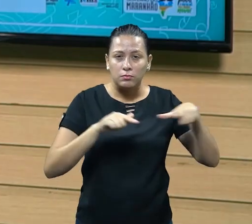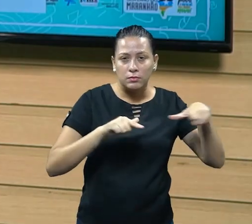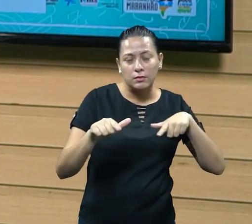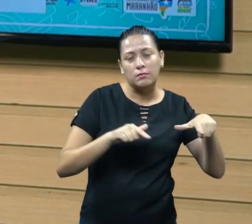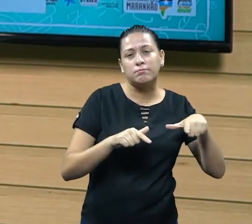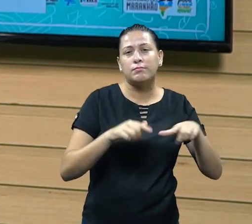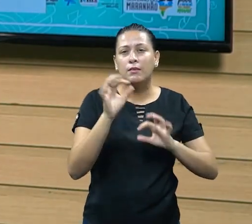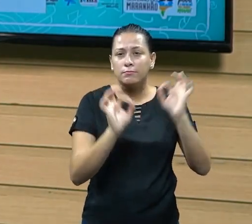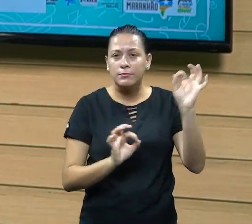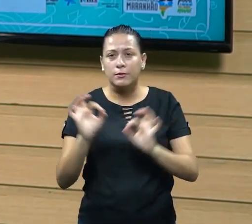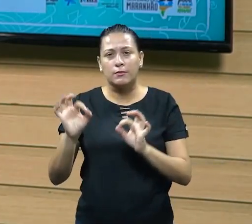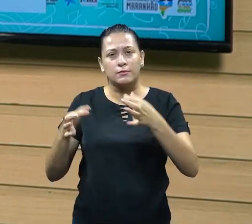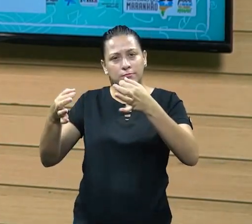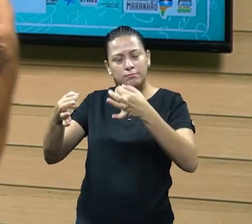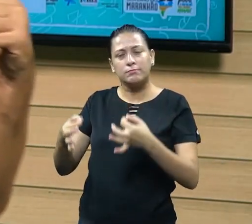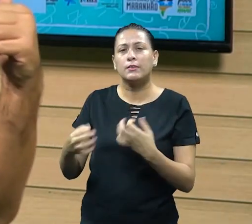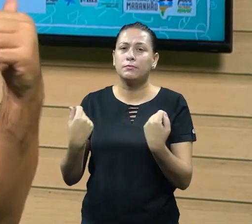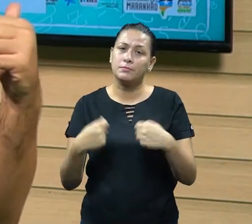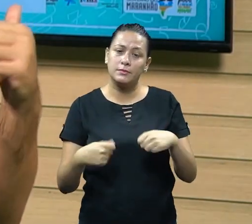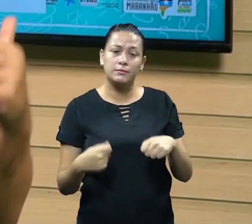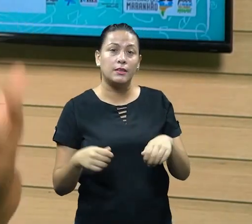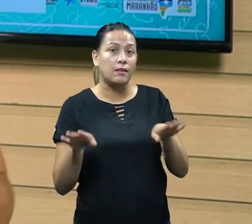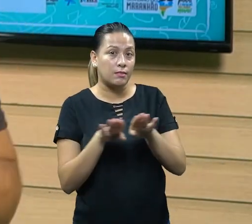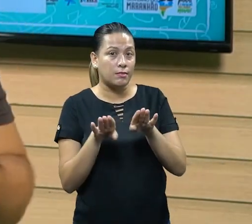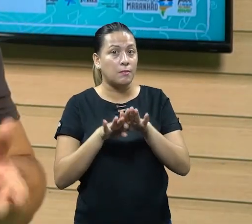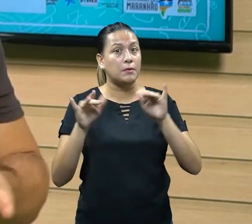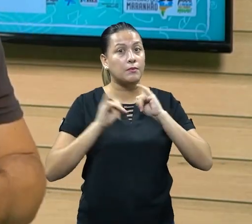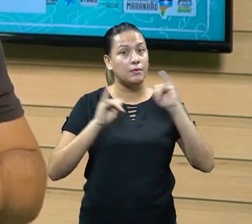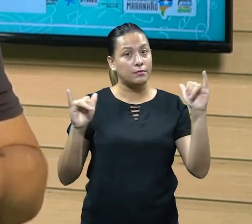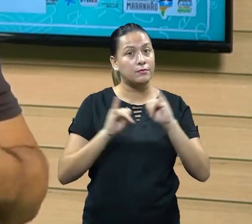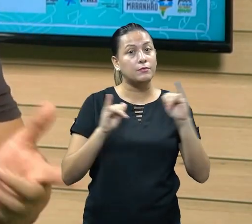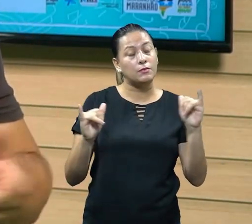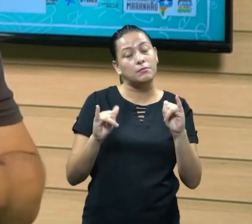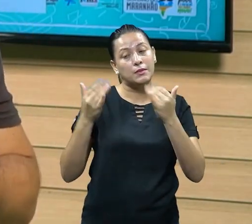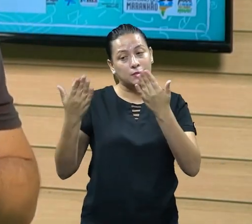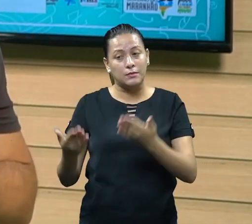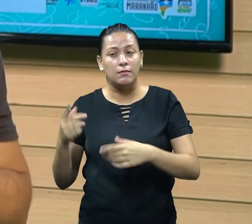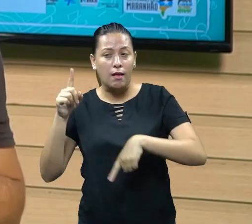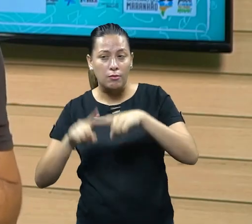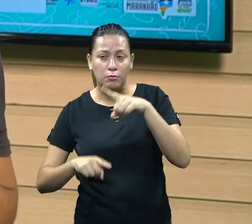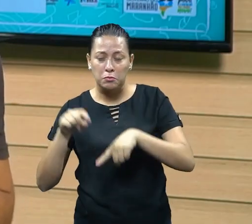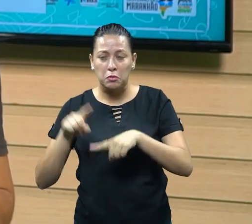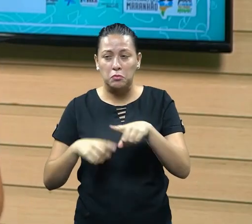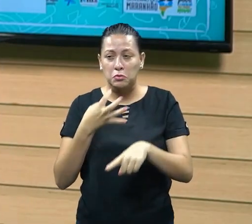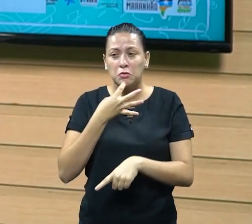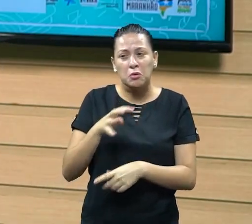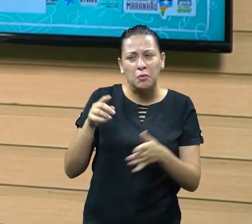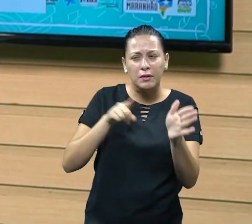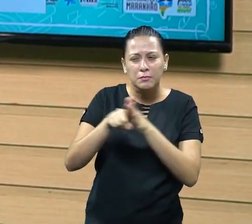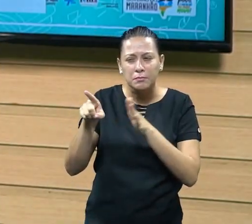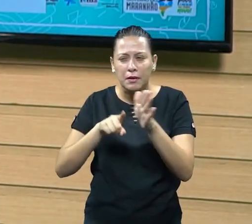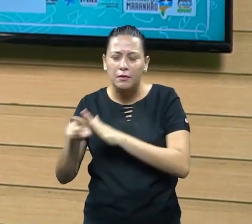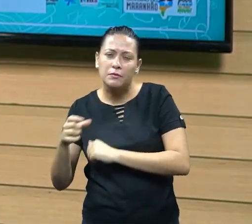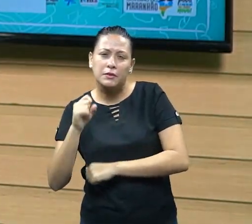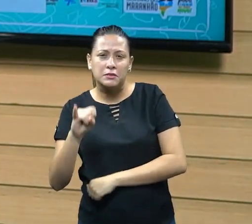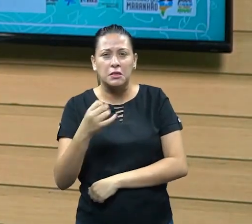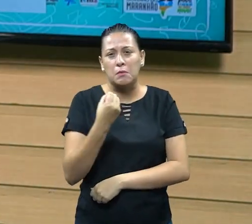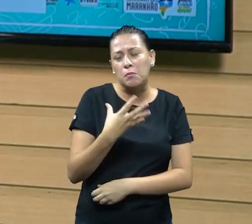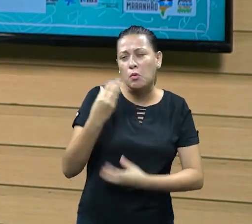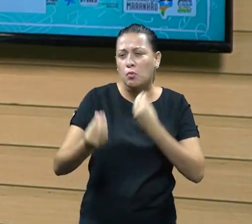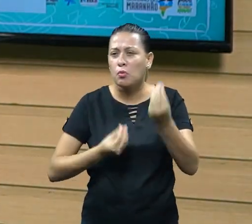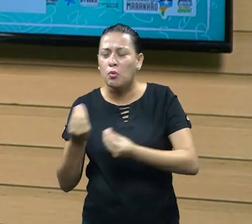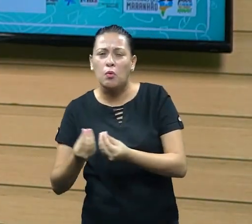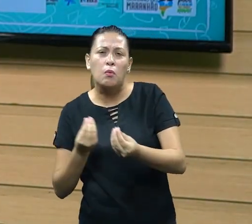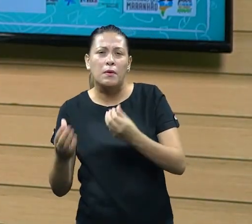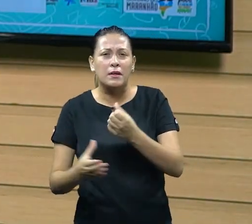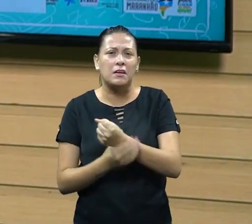preparado, e até porque o cliente, cada dia que passa, por causa da informação, ele está conhecendo mais do produto, ele te indaga mais, isso presta, isso não presta, funciona assim, qual é a